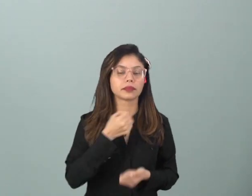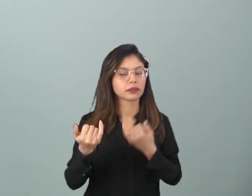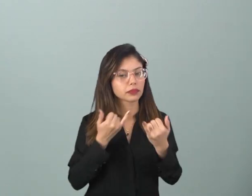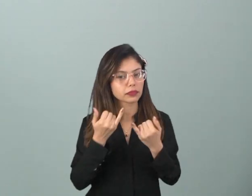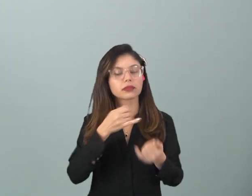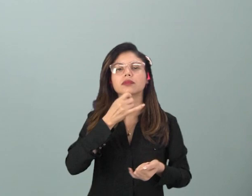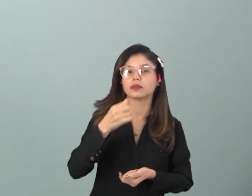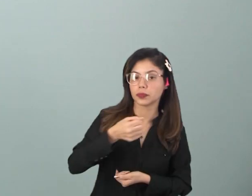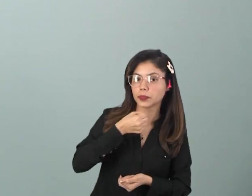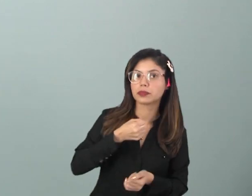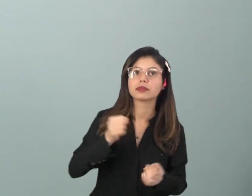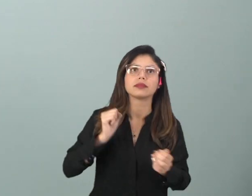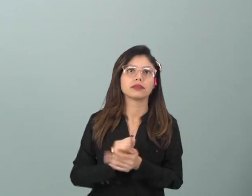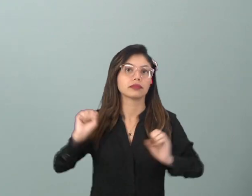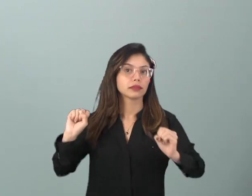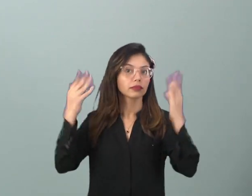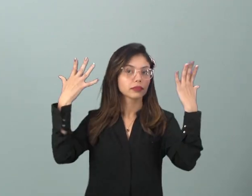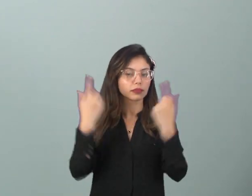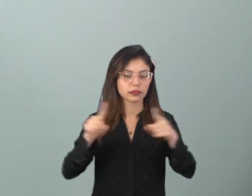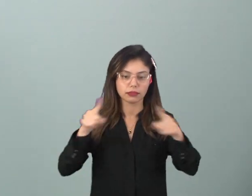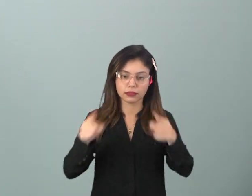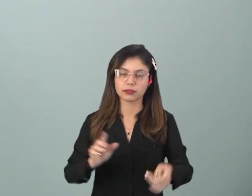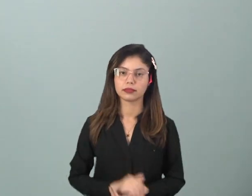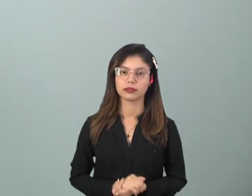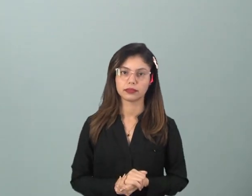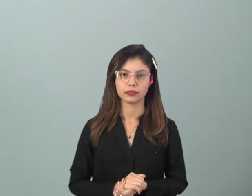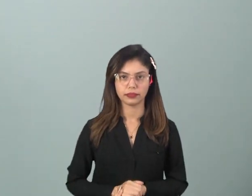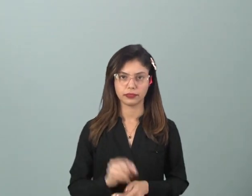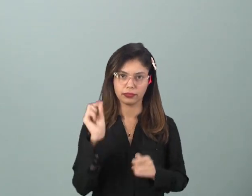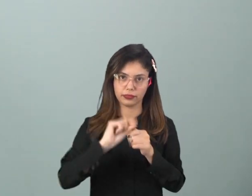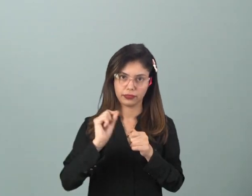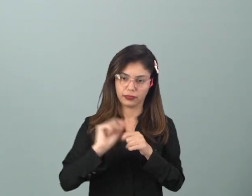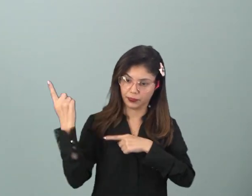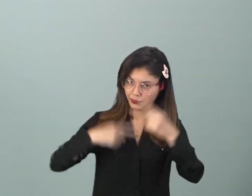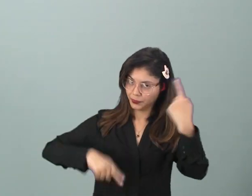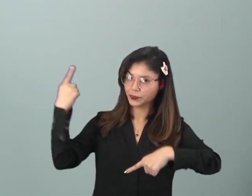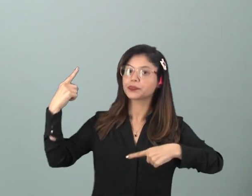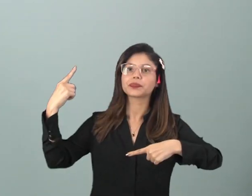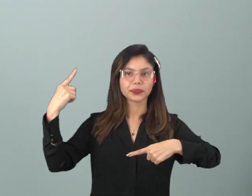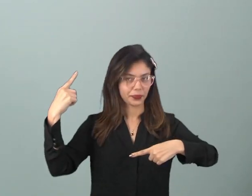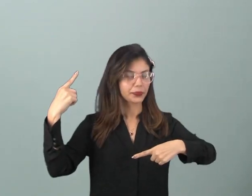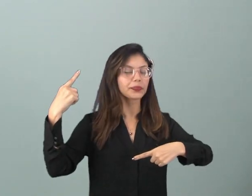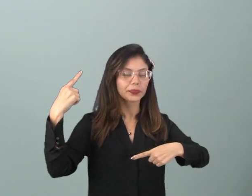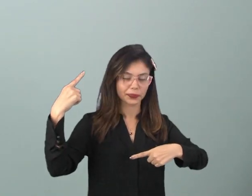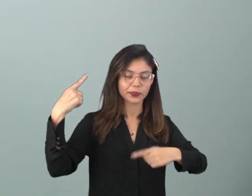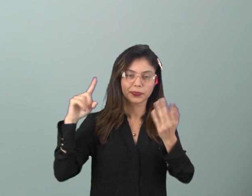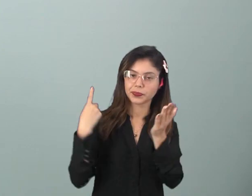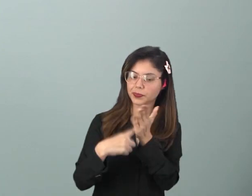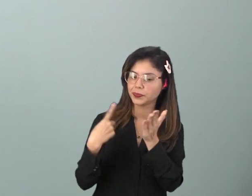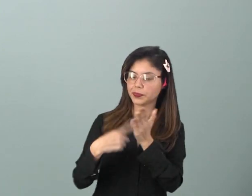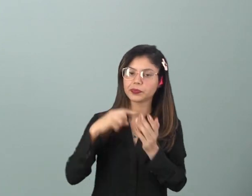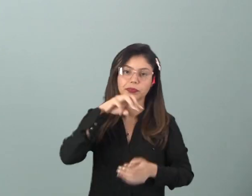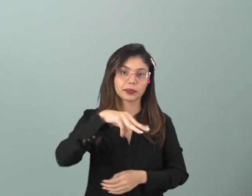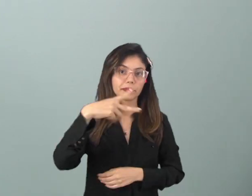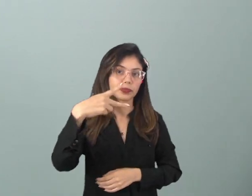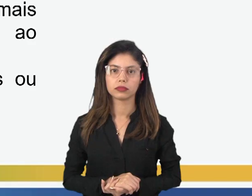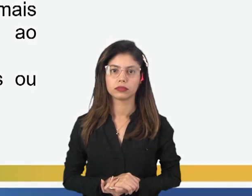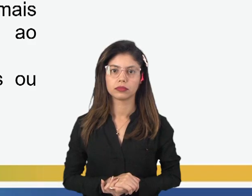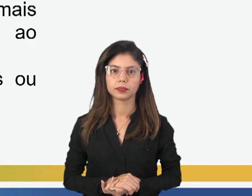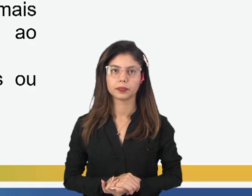ar eram os festivais de música. Então, o que foi feito de sucesso nessa época foi considerada